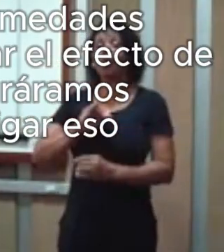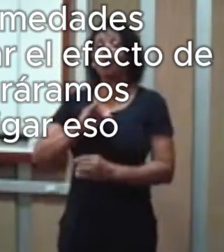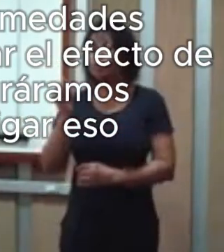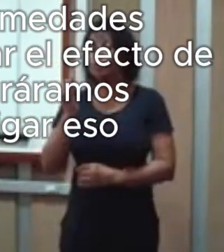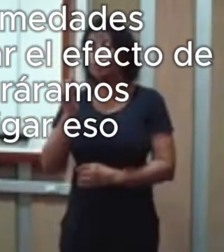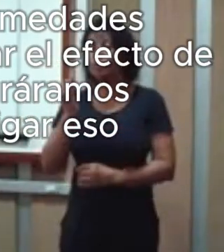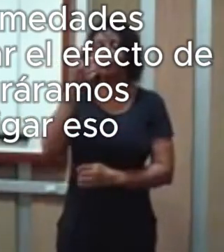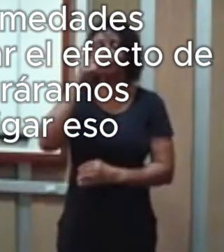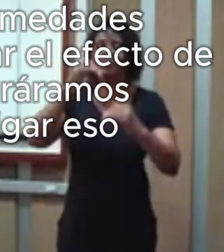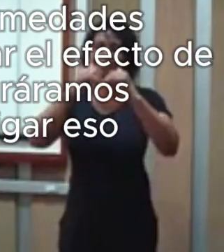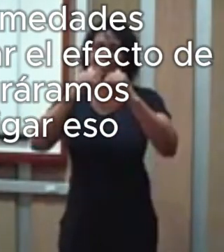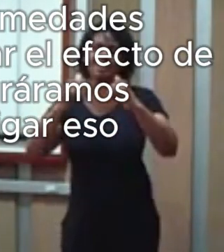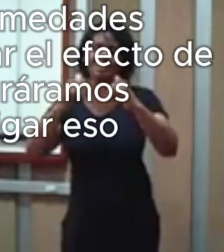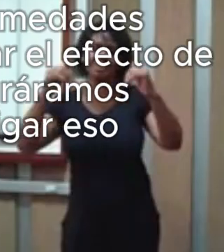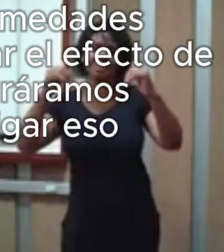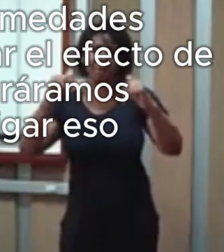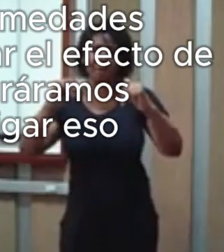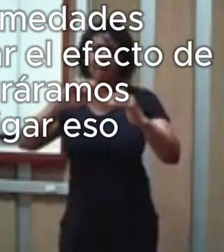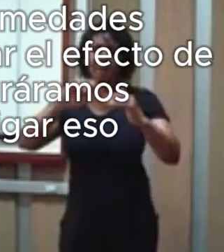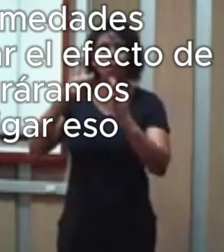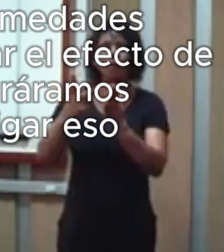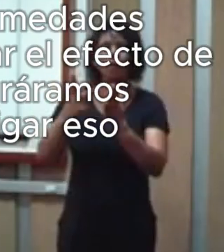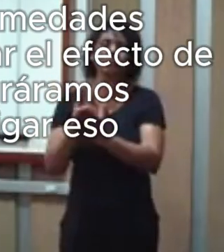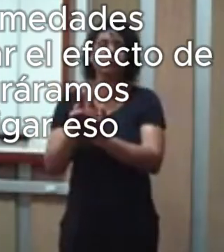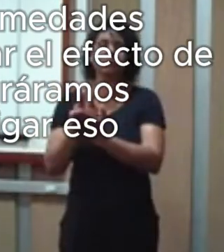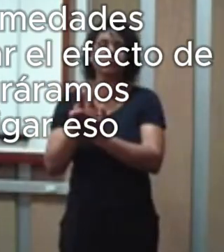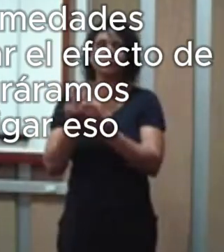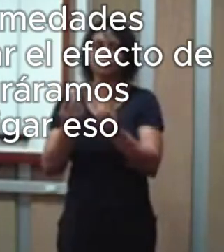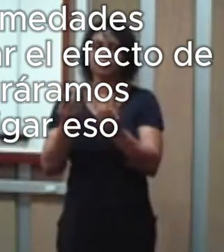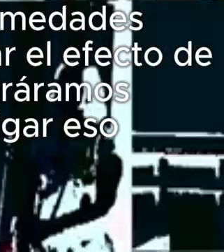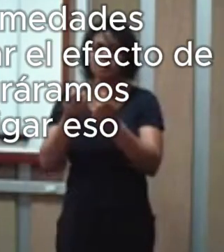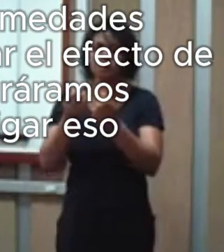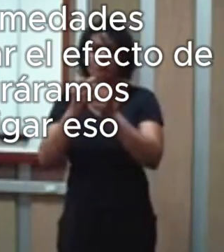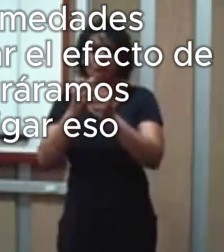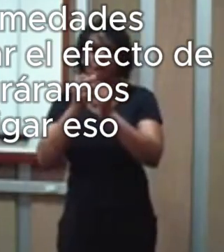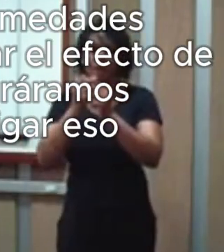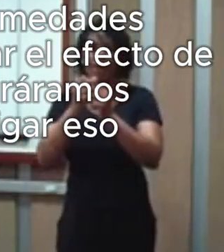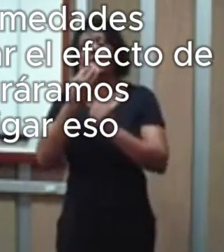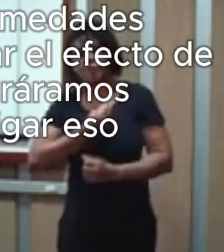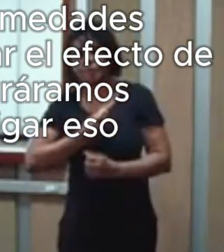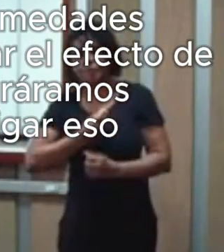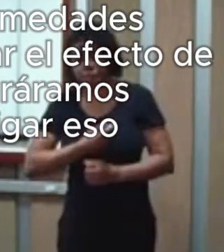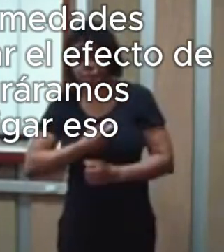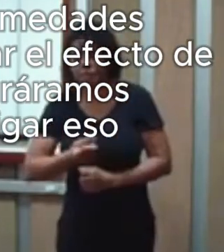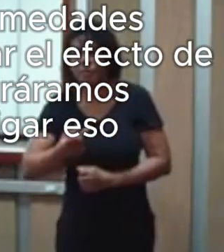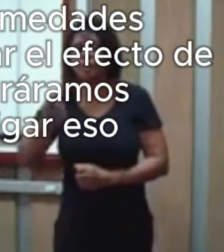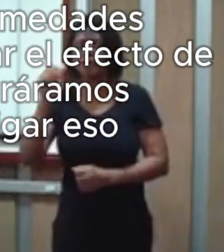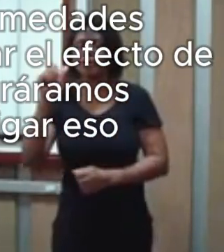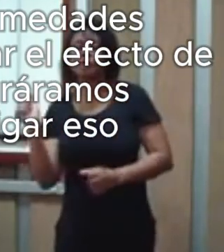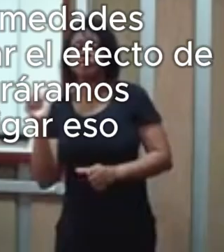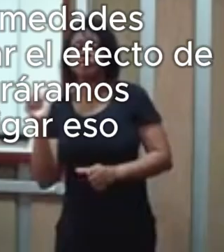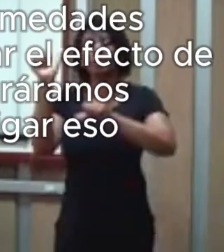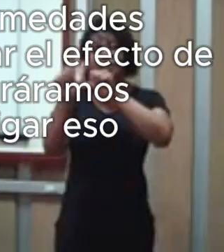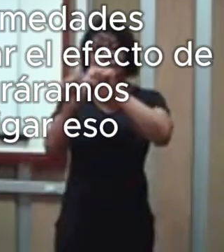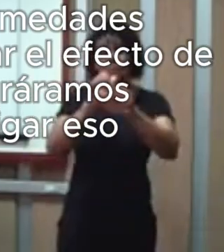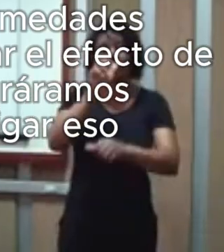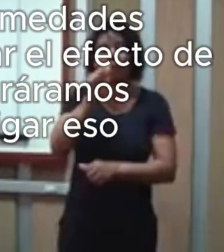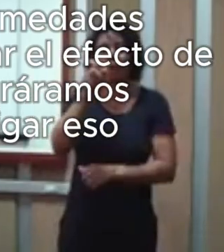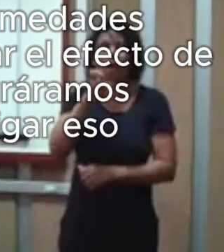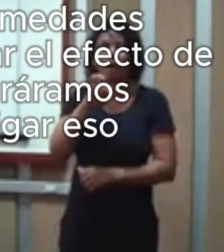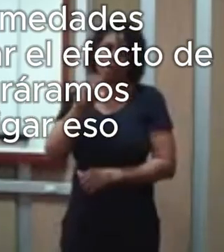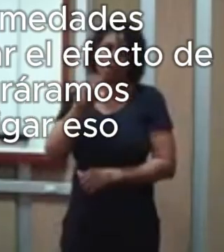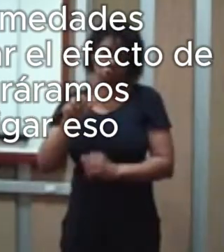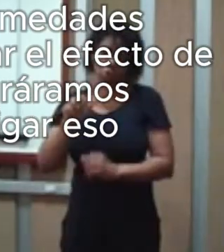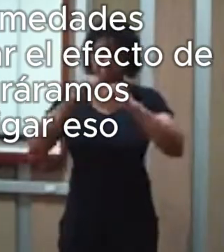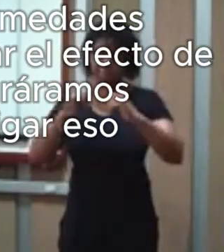conseguisse separar o efeito de aumentar a sobrevivência do efeito de regenerar axônios. Se a gente conseguisse separar esses